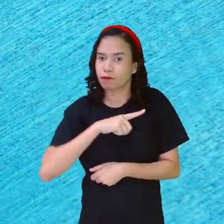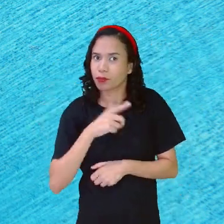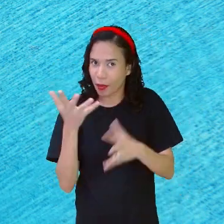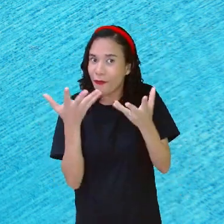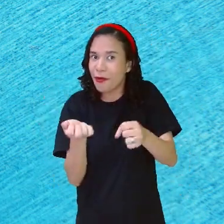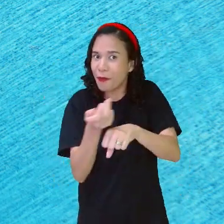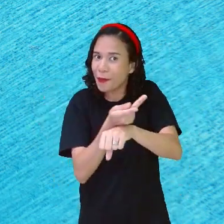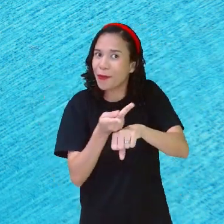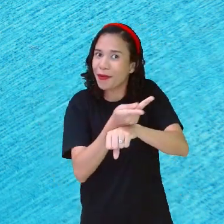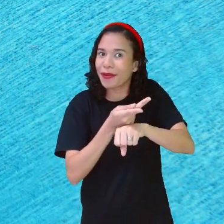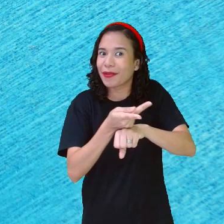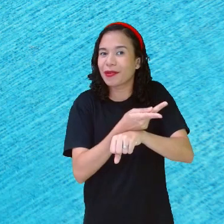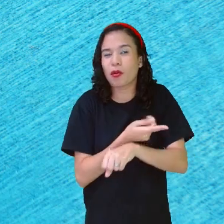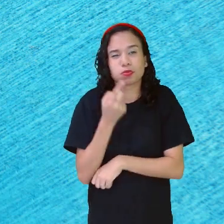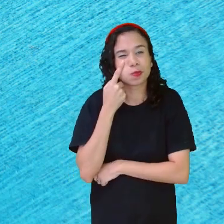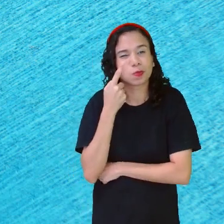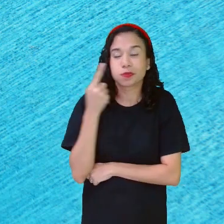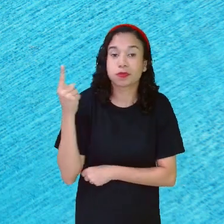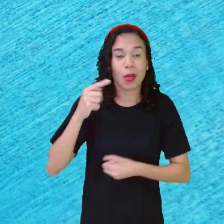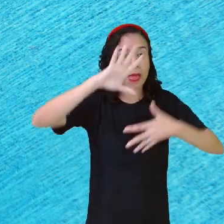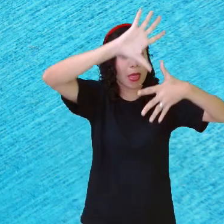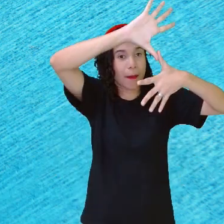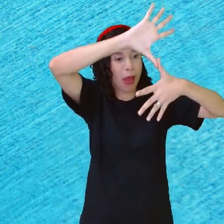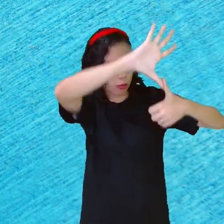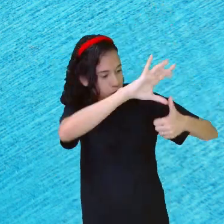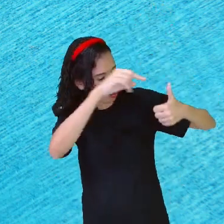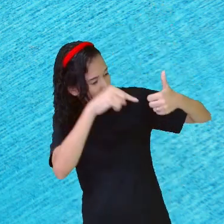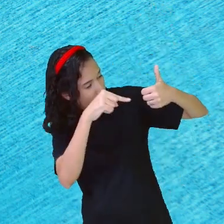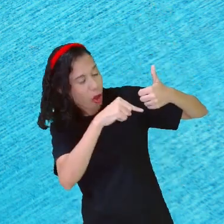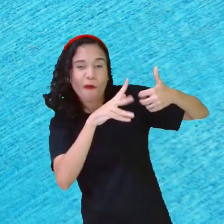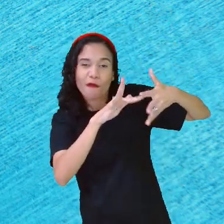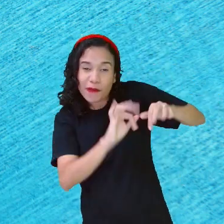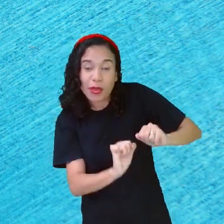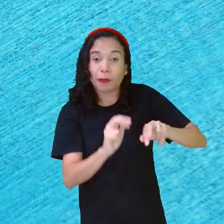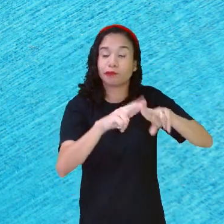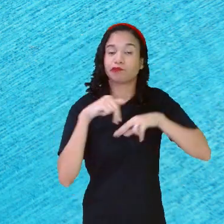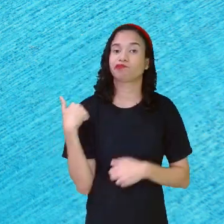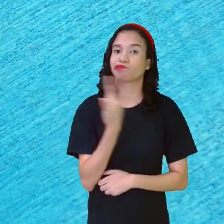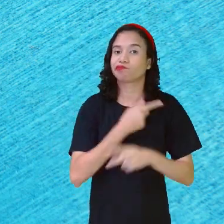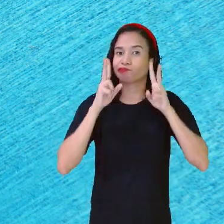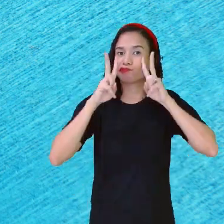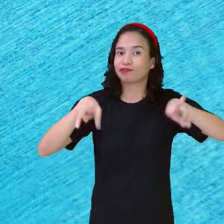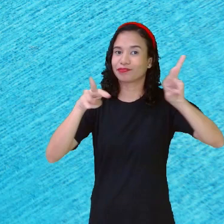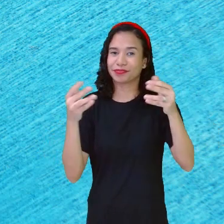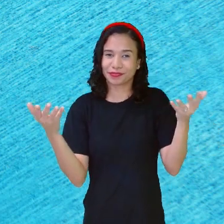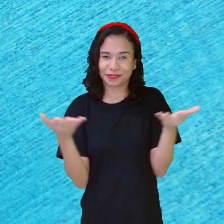procurar? Está bem aqui, ó, na América do Sul, lá no finalzinho. Mas isso a gente vai ver direitinho